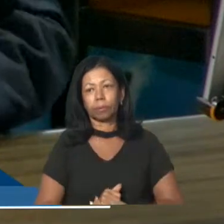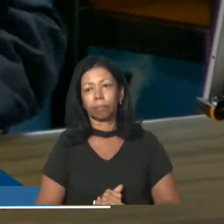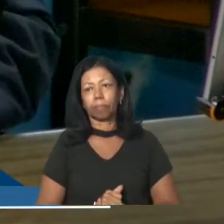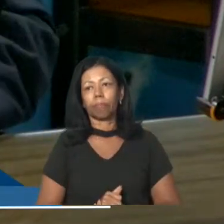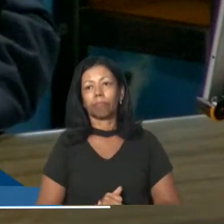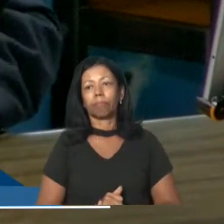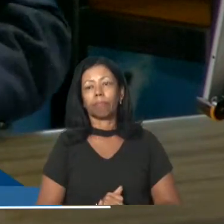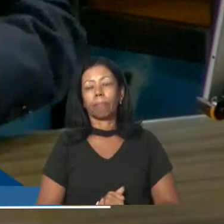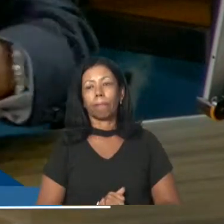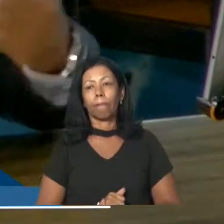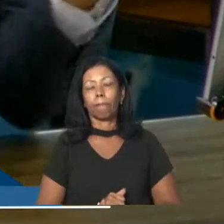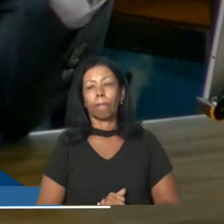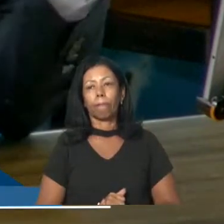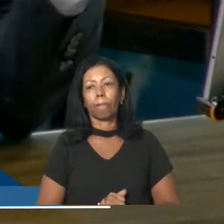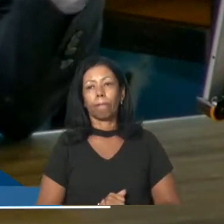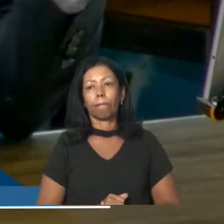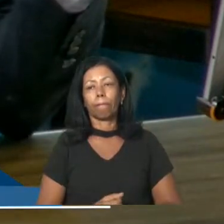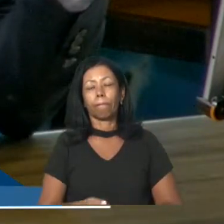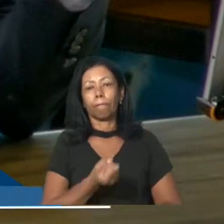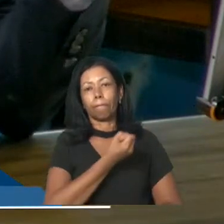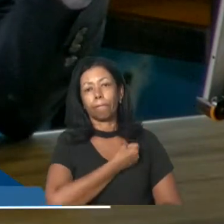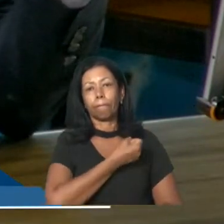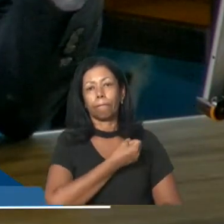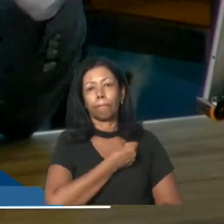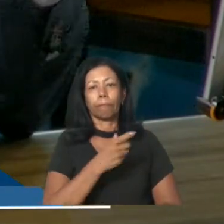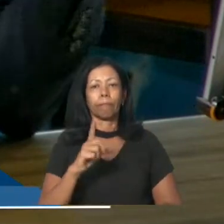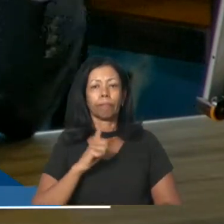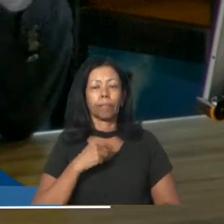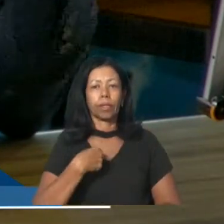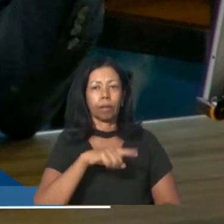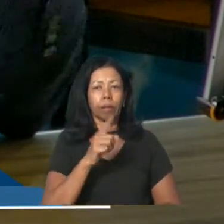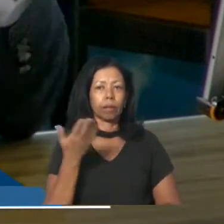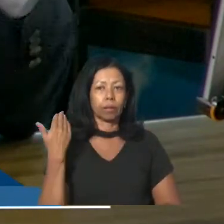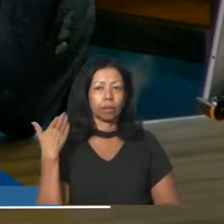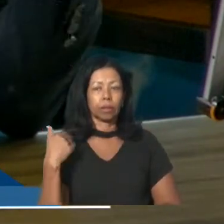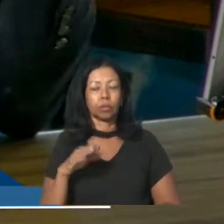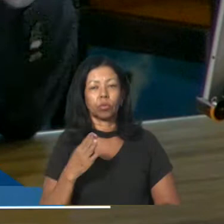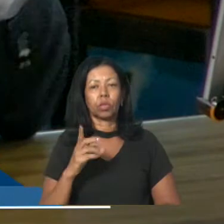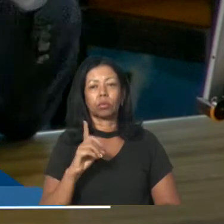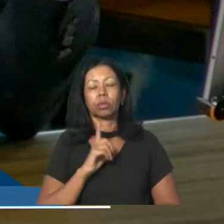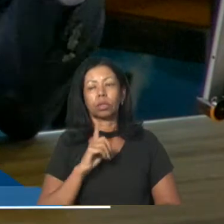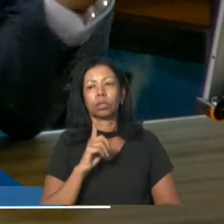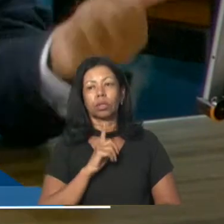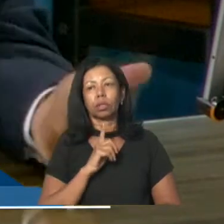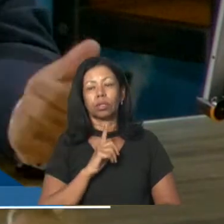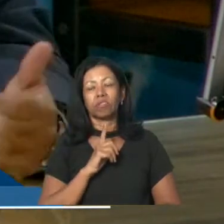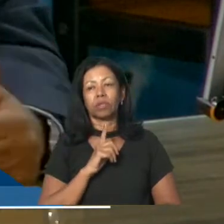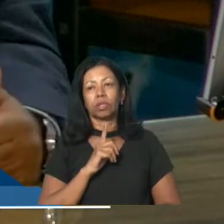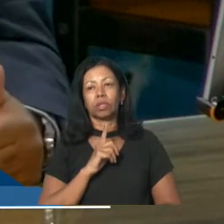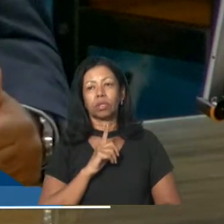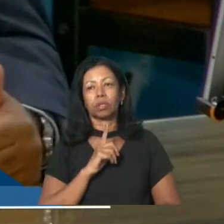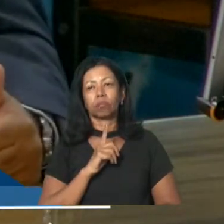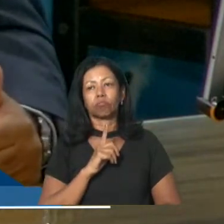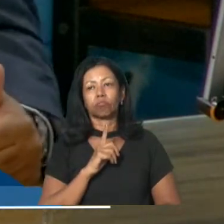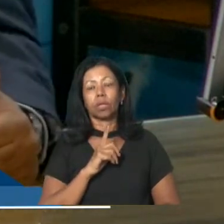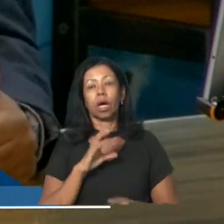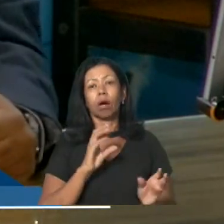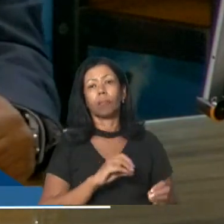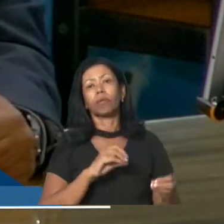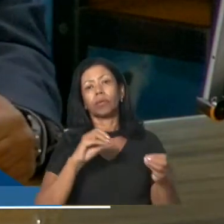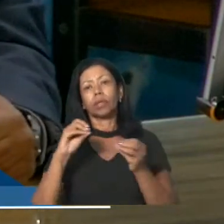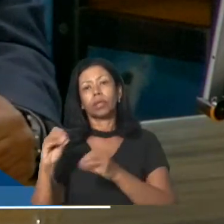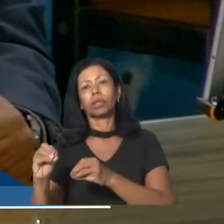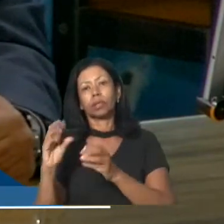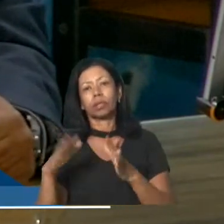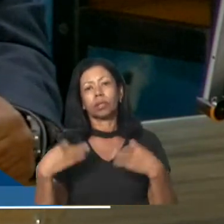Tirar aquele pessoal, o número que se tinha lá atrás, quando teve a remoção de parte